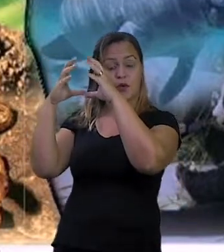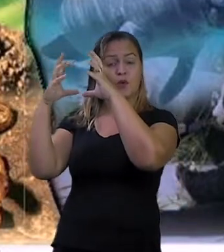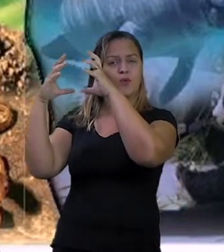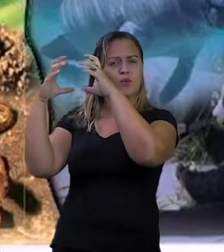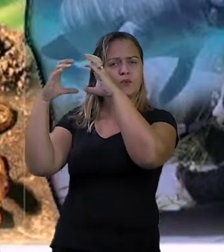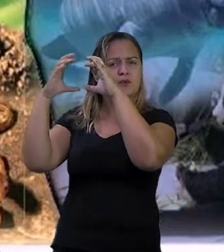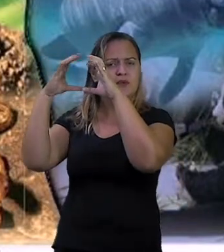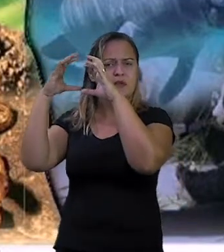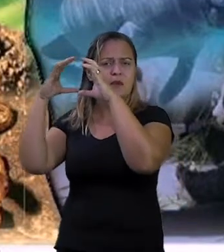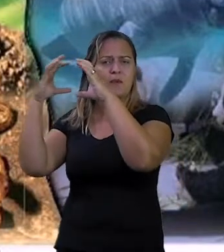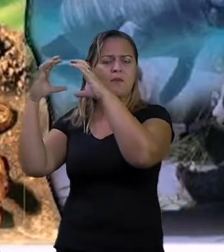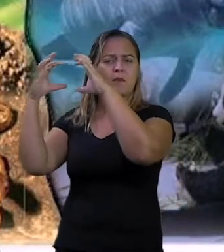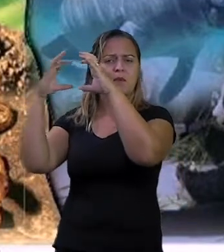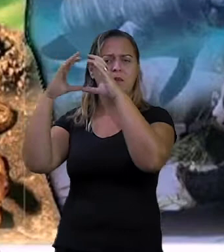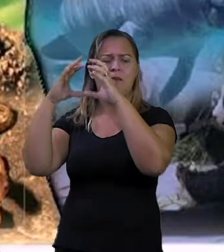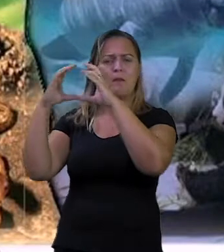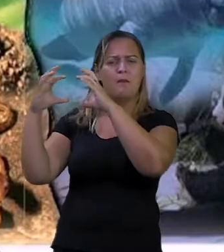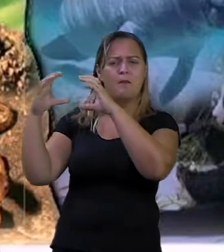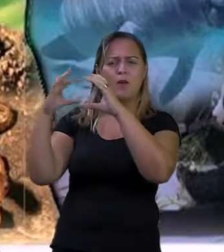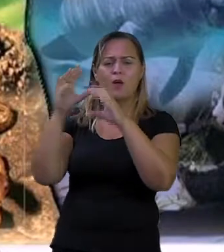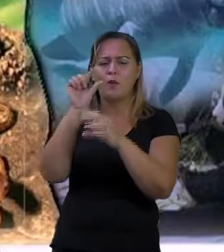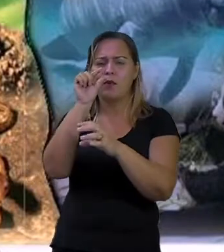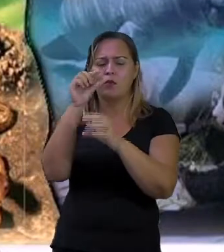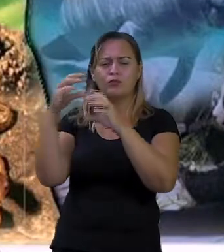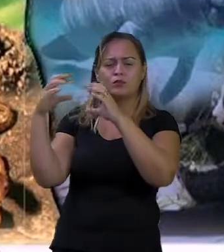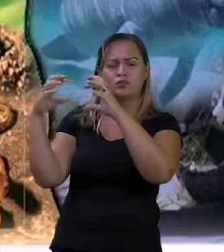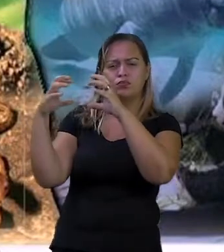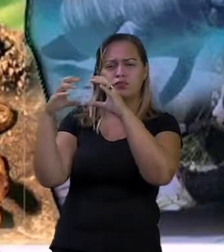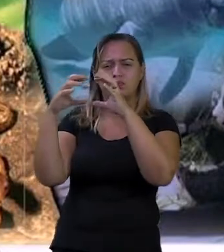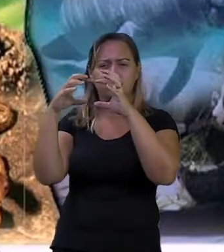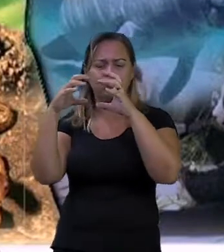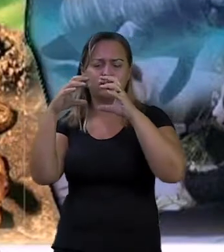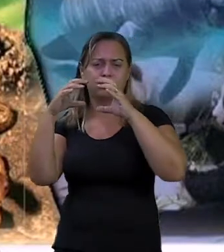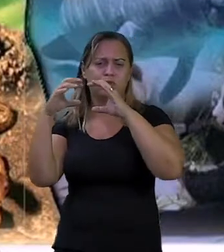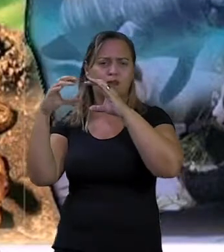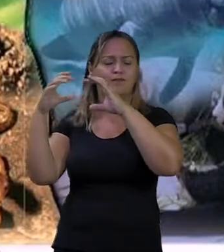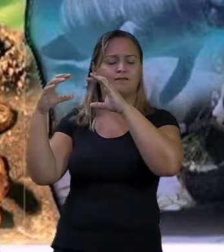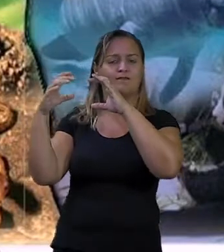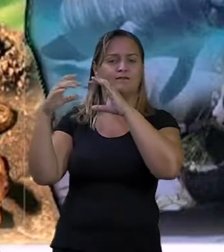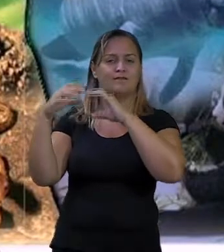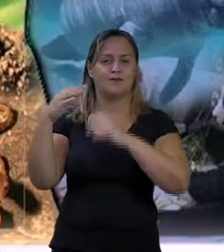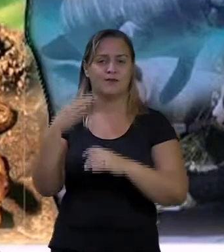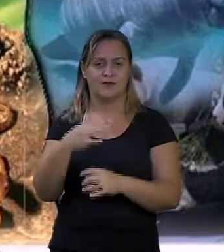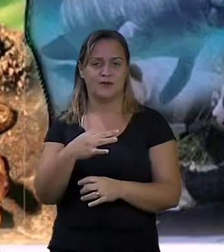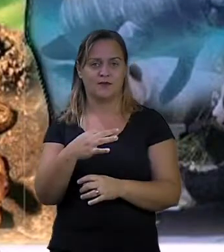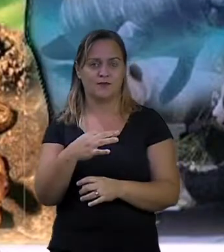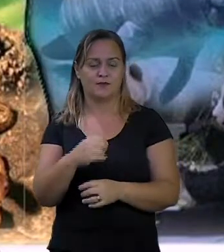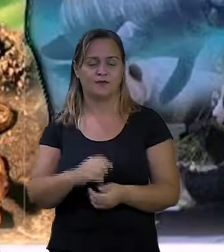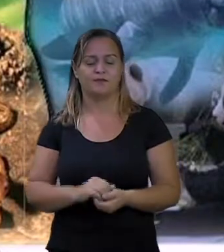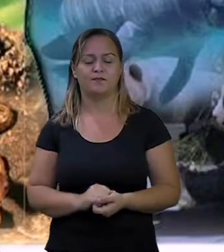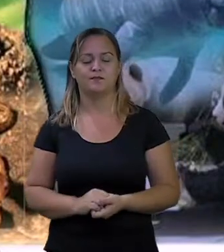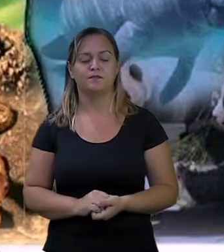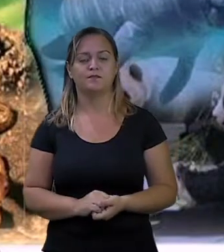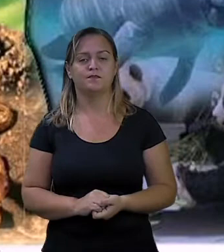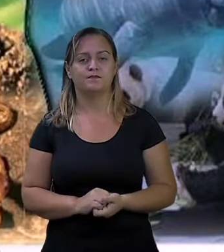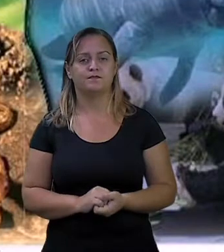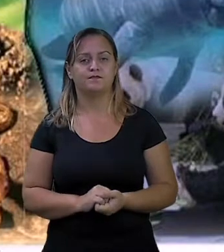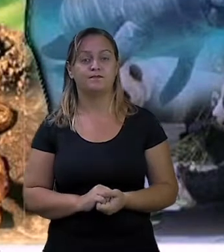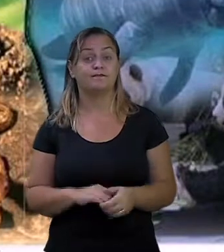houver alguma distensão, ele também consiga se manter ali protegido. E